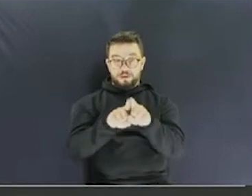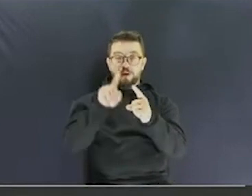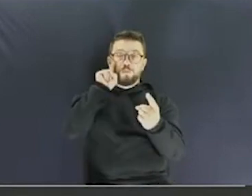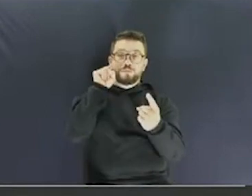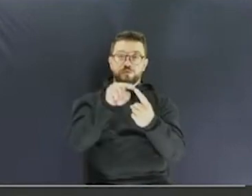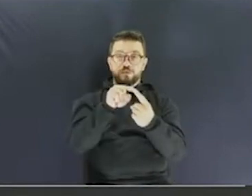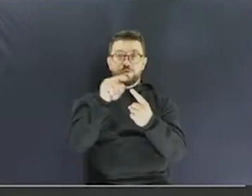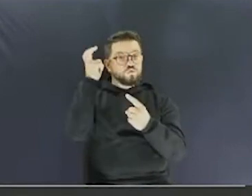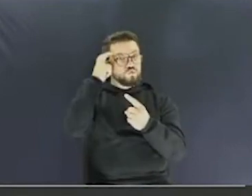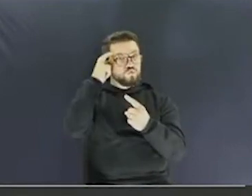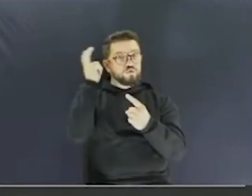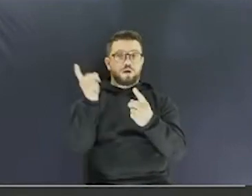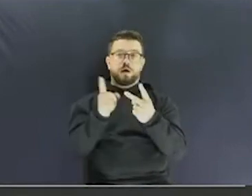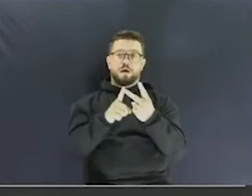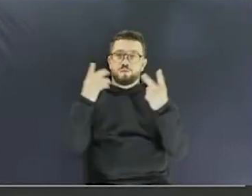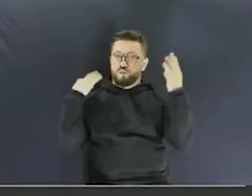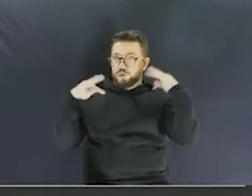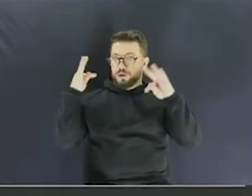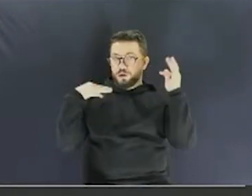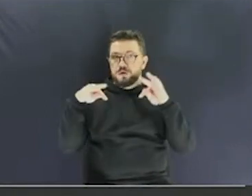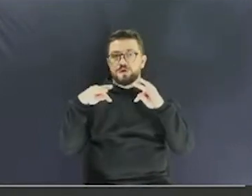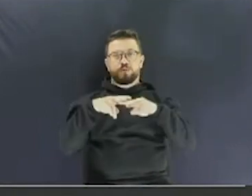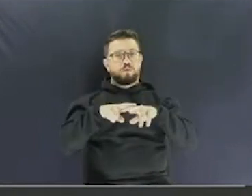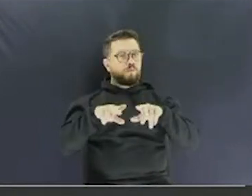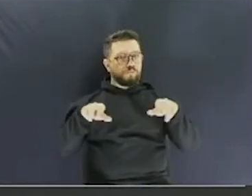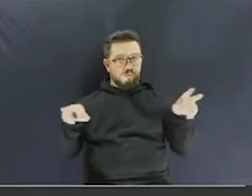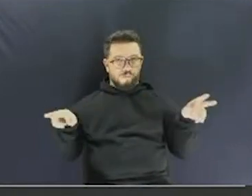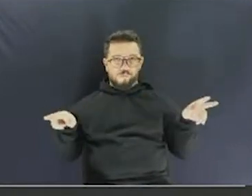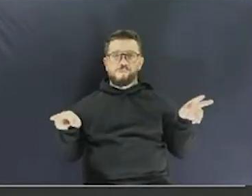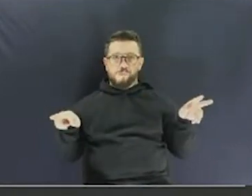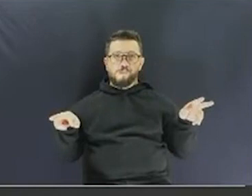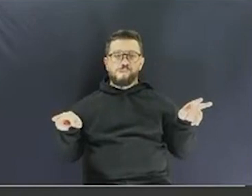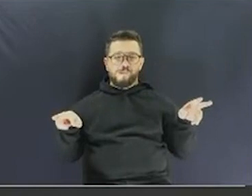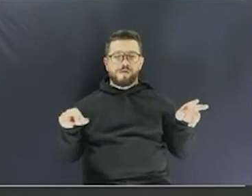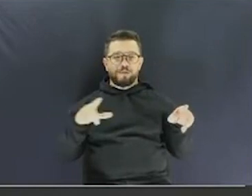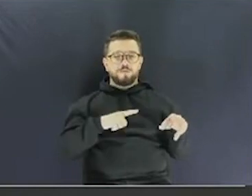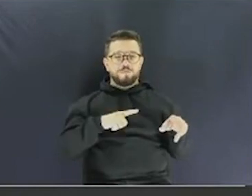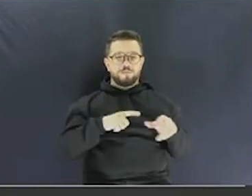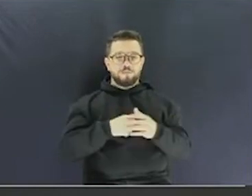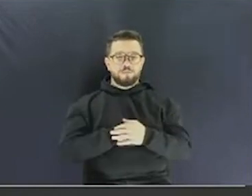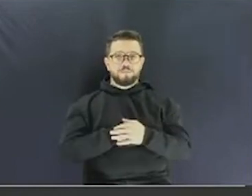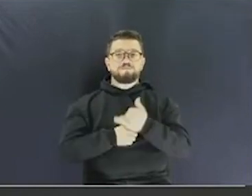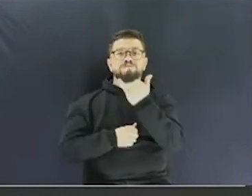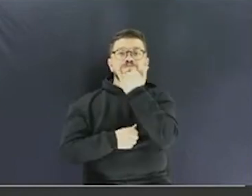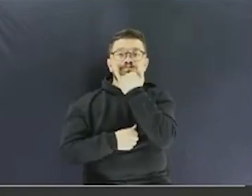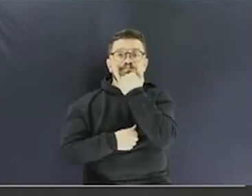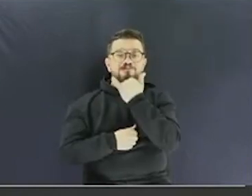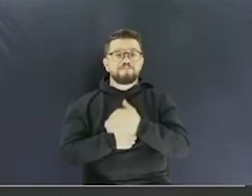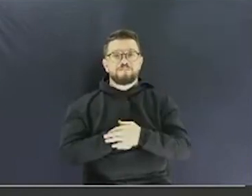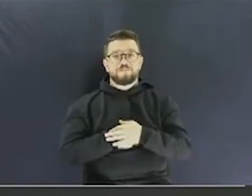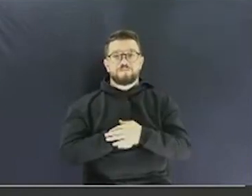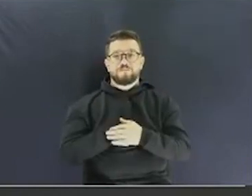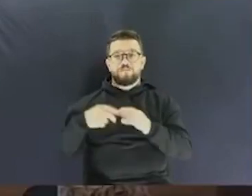teve, depois da pandemia, um acréscimo muito grande de atividades. Adriane, pouquinho, mas a Câmara participou